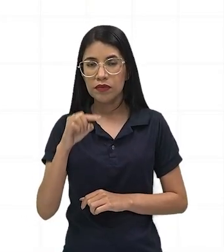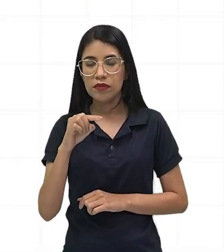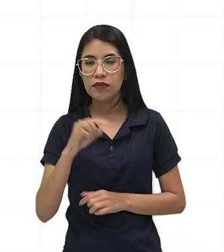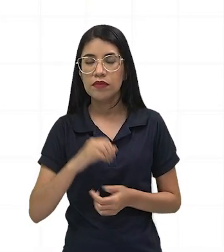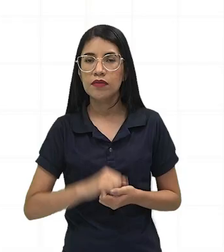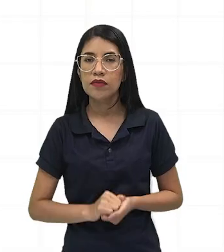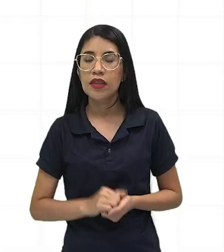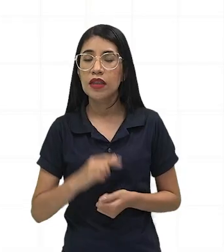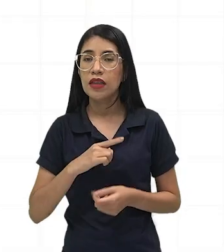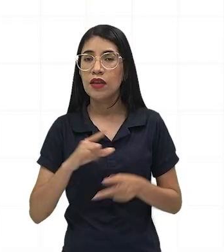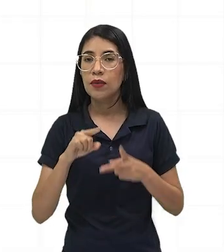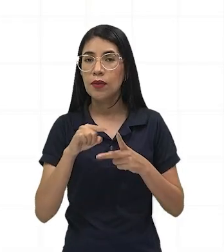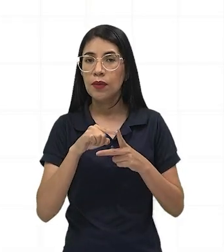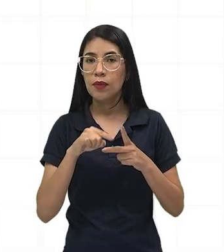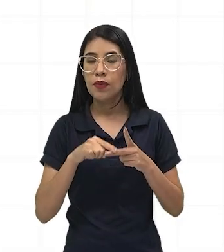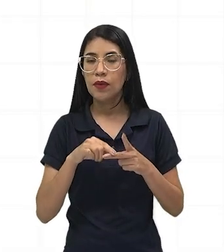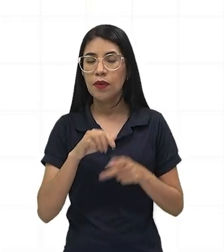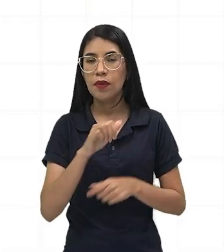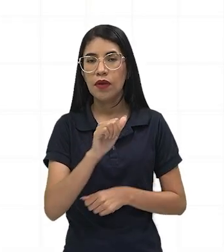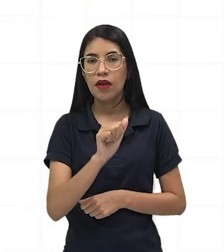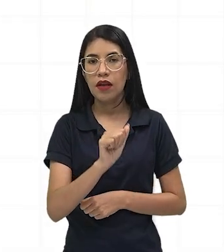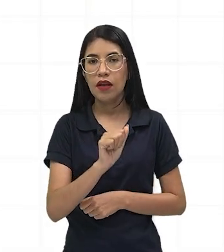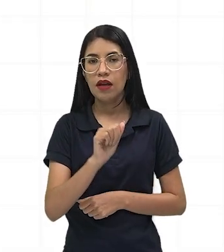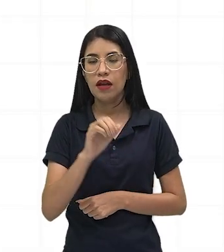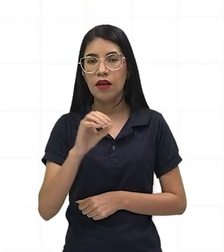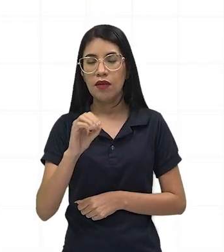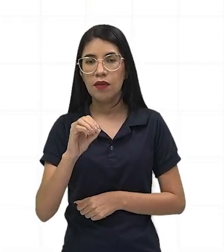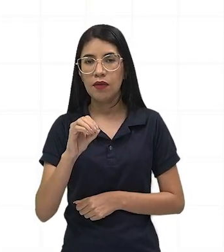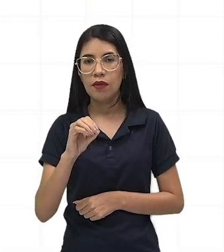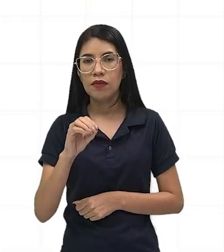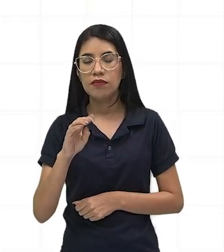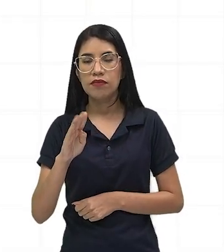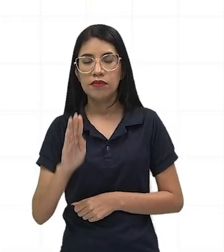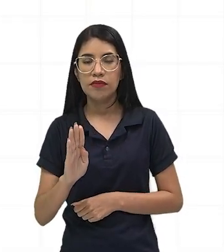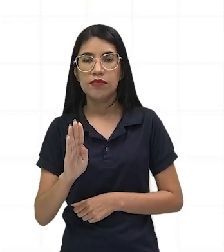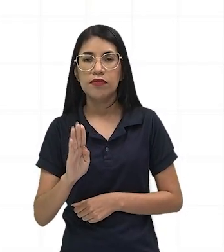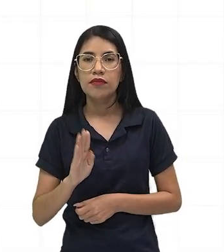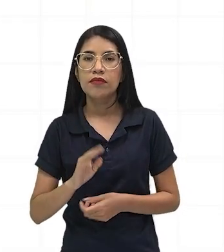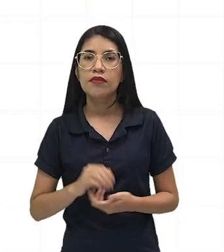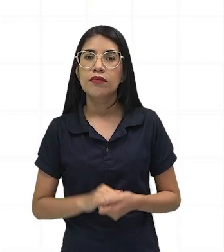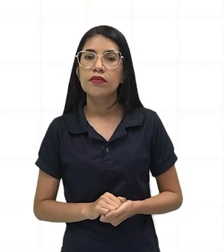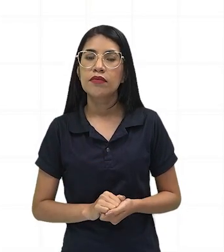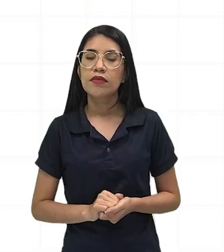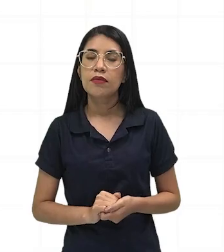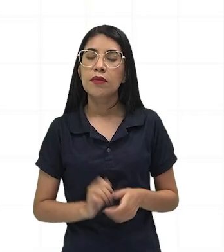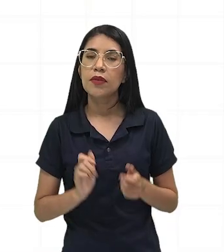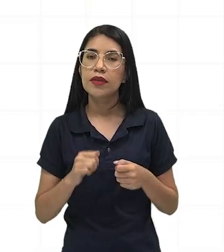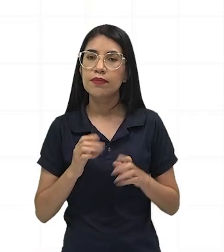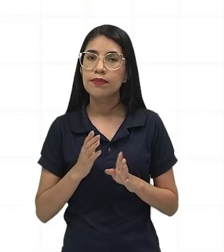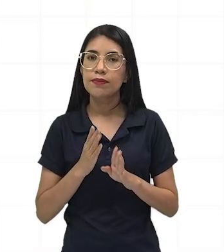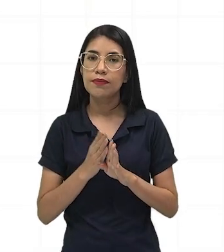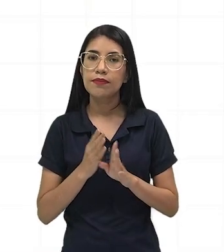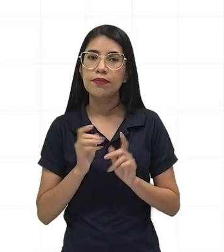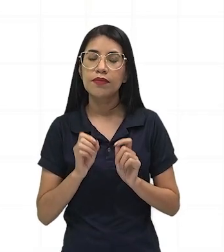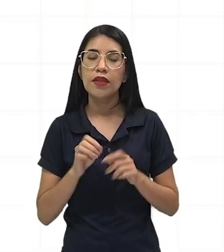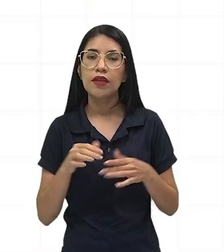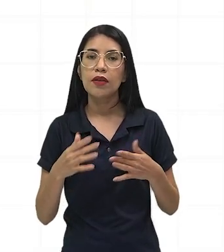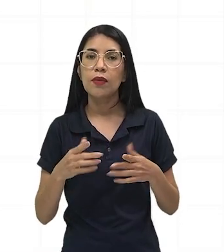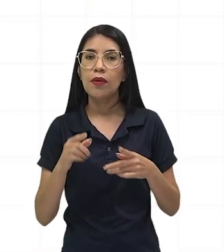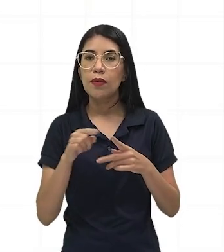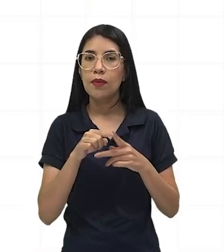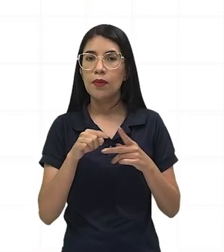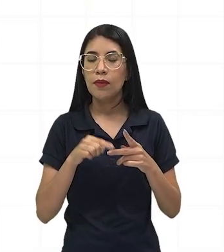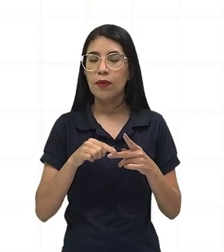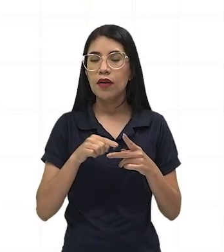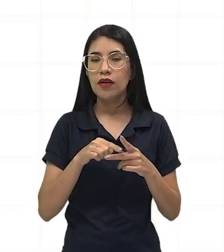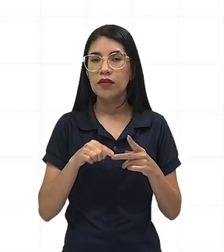que eu tenho meu ângulo AOB, ó, para você conseguir identificar qual é o ângulo que a gente está